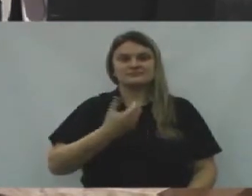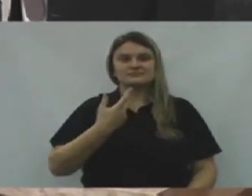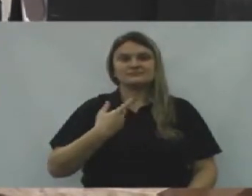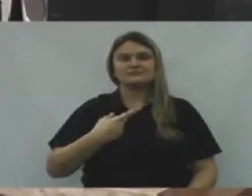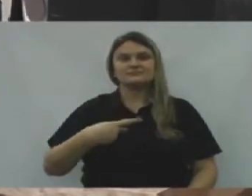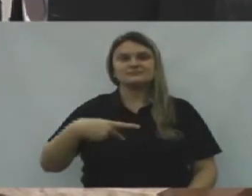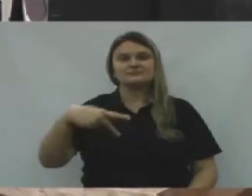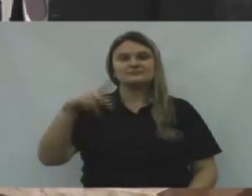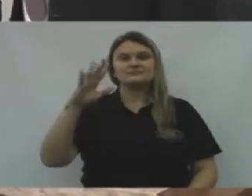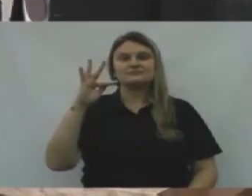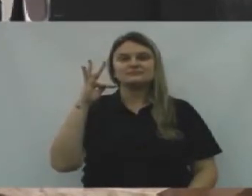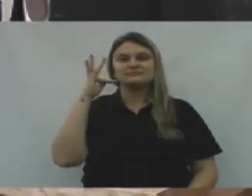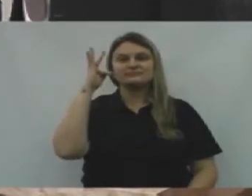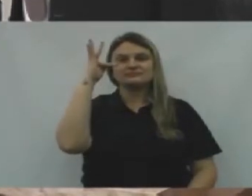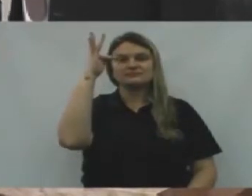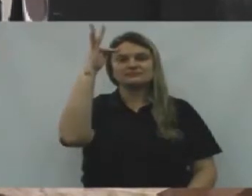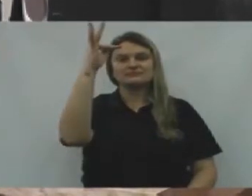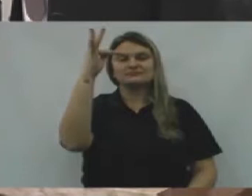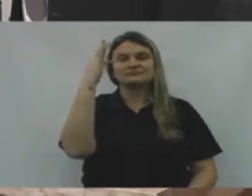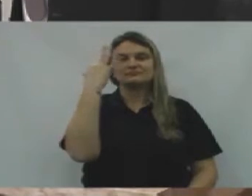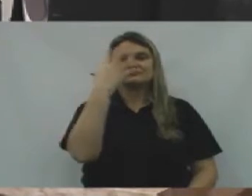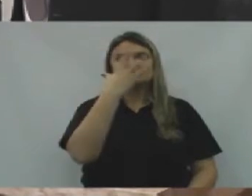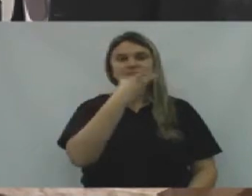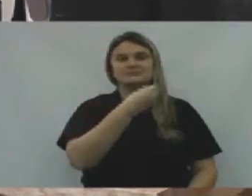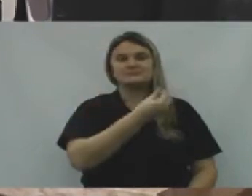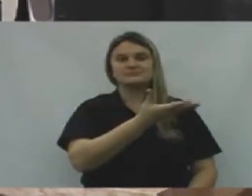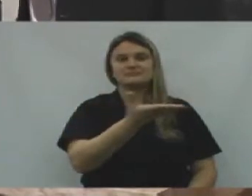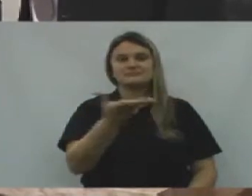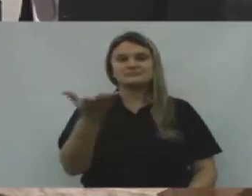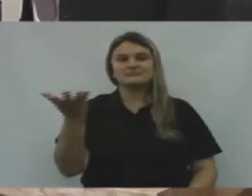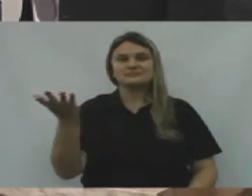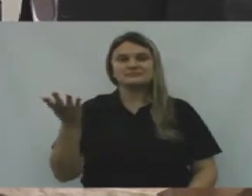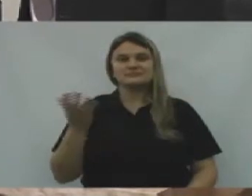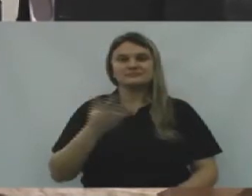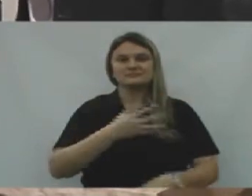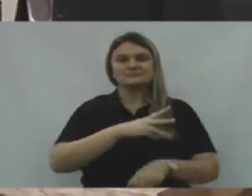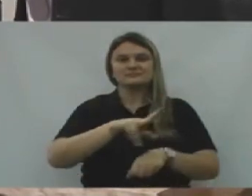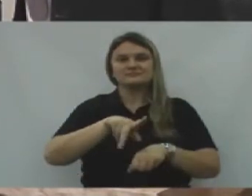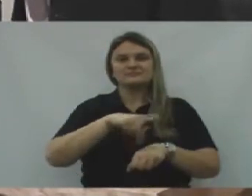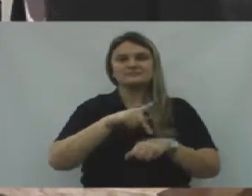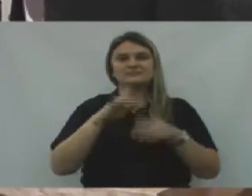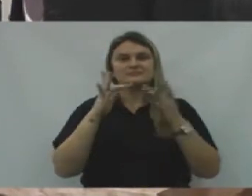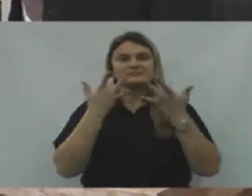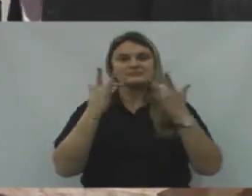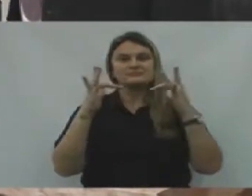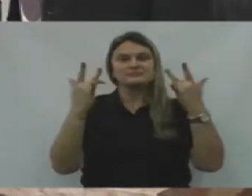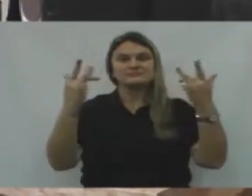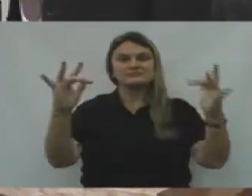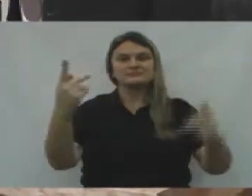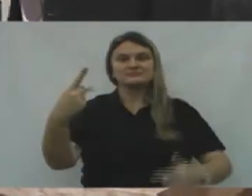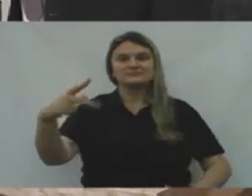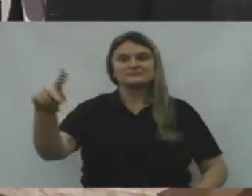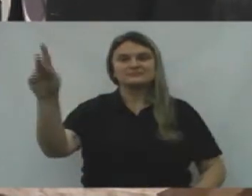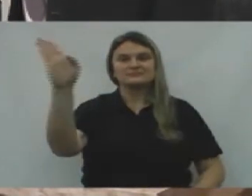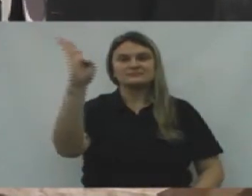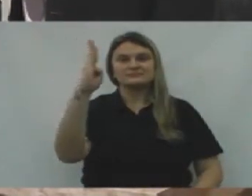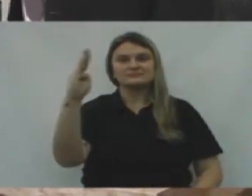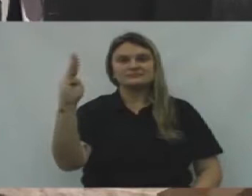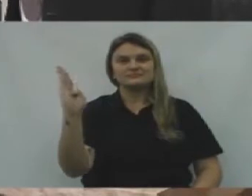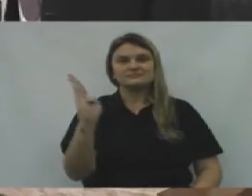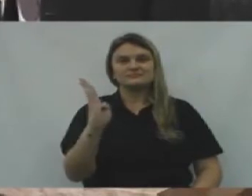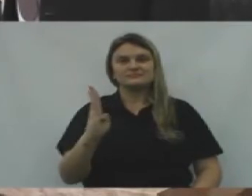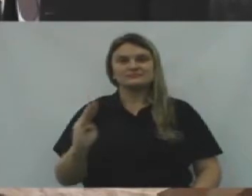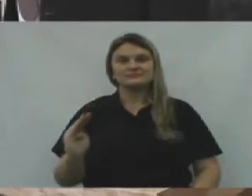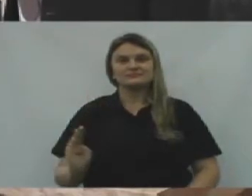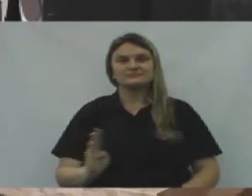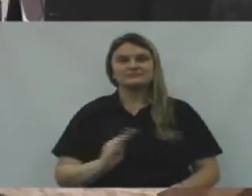pavo e do colosso, E o teu futuro espera essa grandeza. Terra adorada, Entre